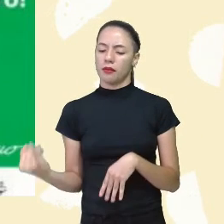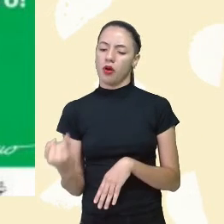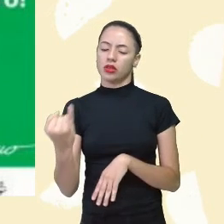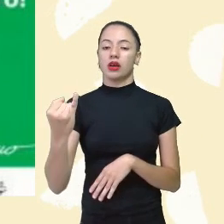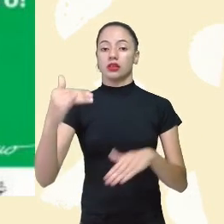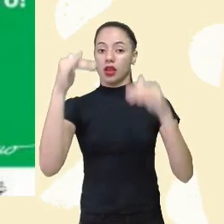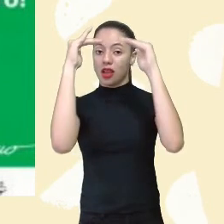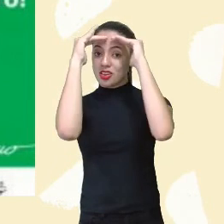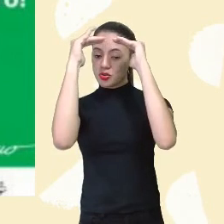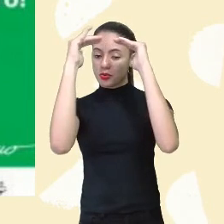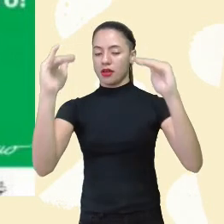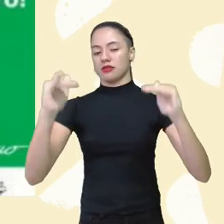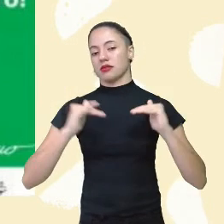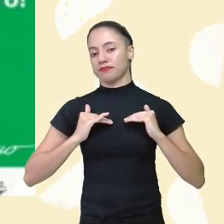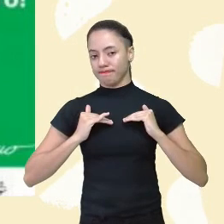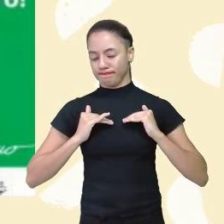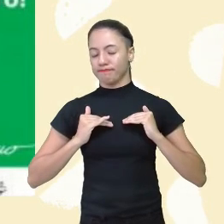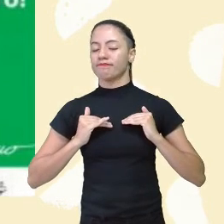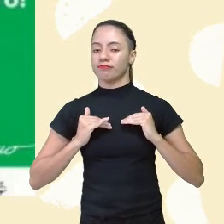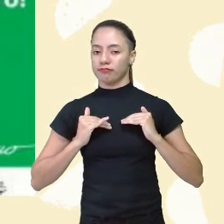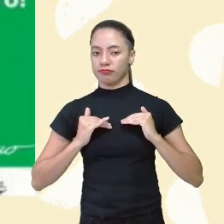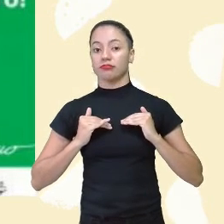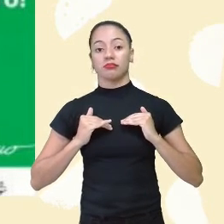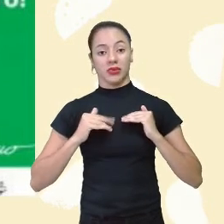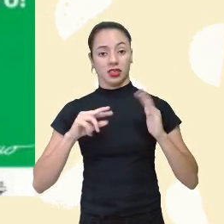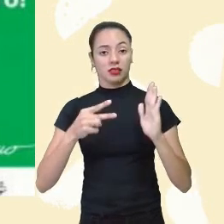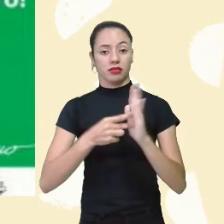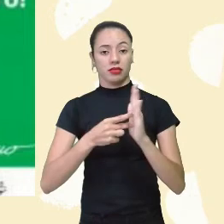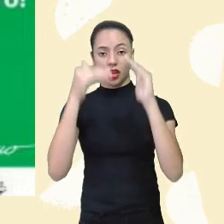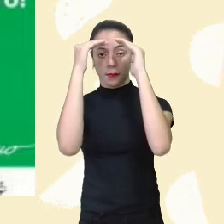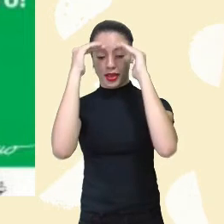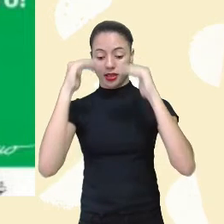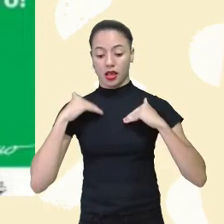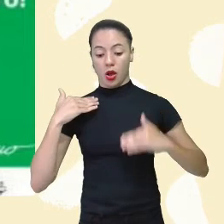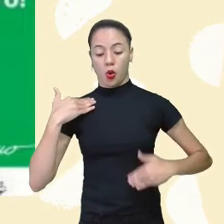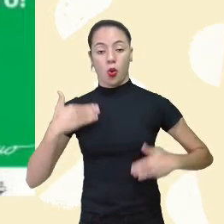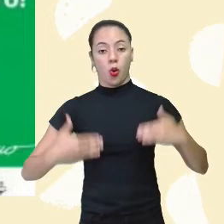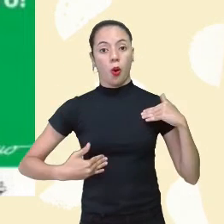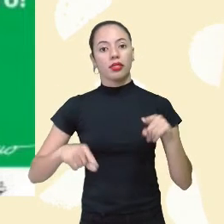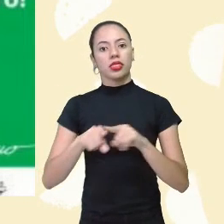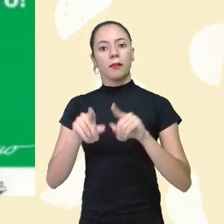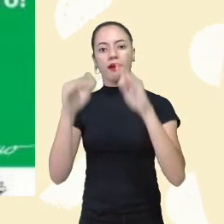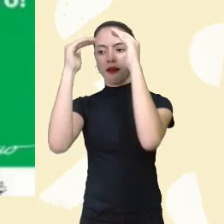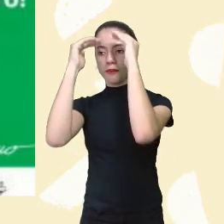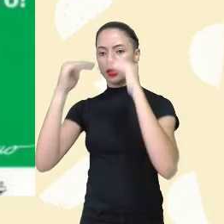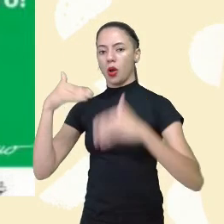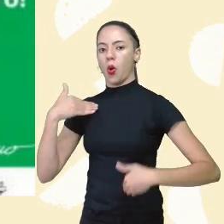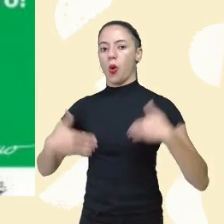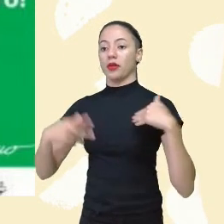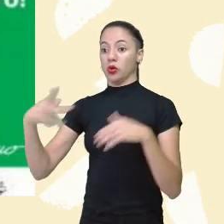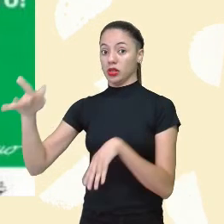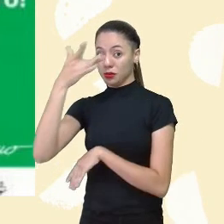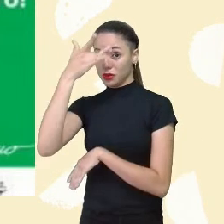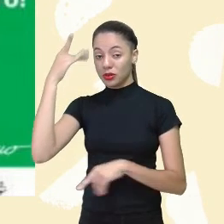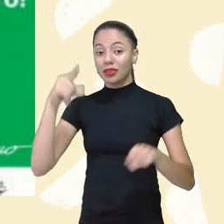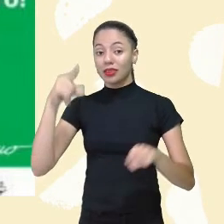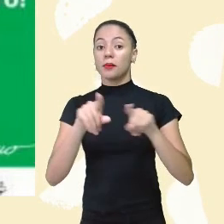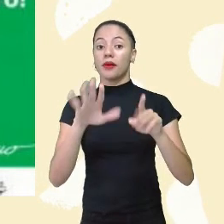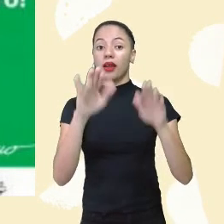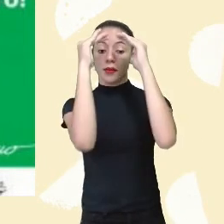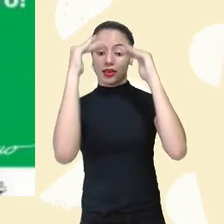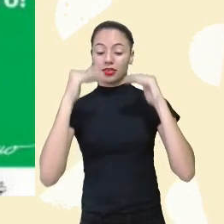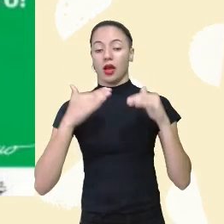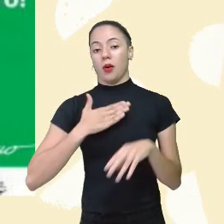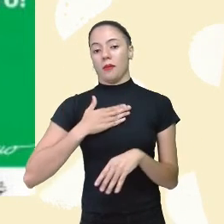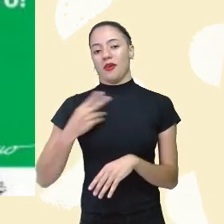a si mesmo. Isso significa respeitar o seu corpo e o do outro. E respeitar os seus próprios valores, o que é importante